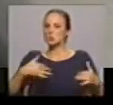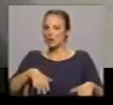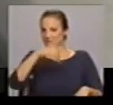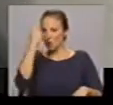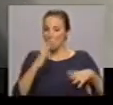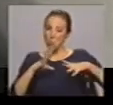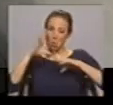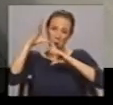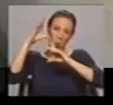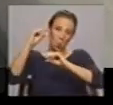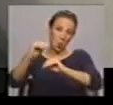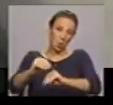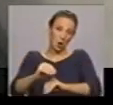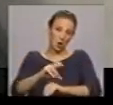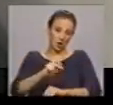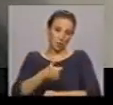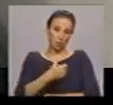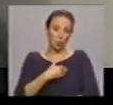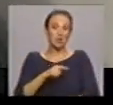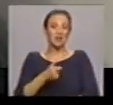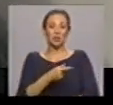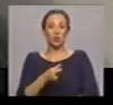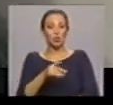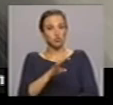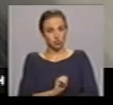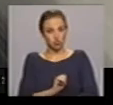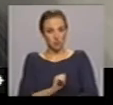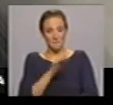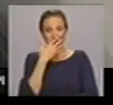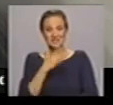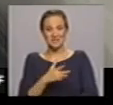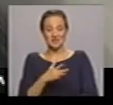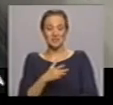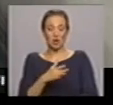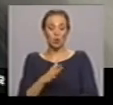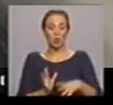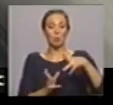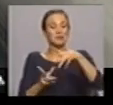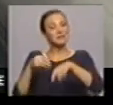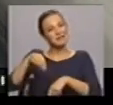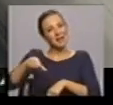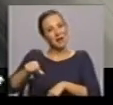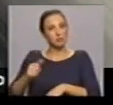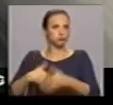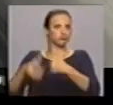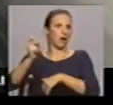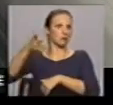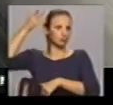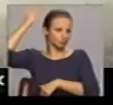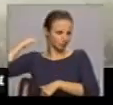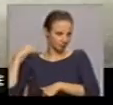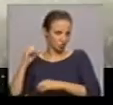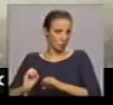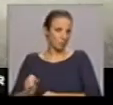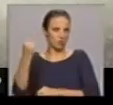lua de hidrocarbonetos que tinha uma atmosfera, se calhar, muito parecida com aquilo que era a terra primitiva. É um laboratório, digamos assim, também de